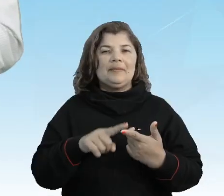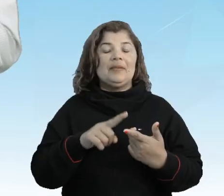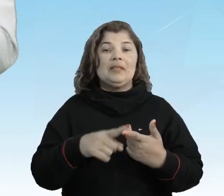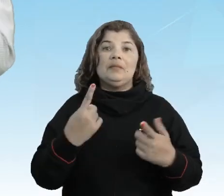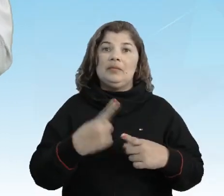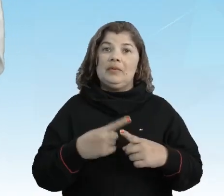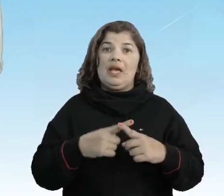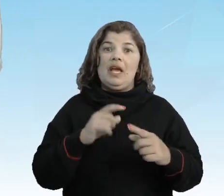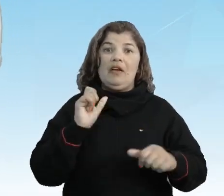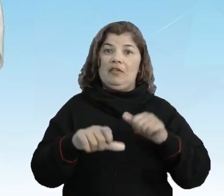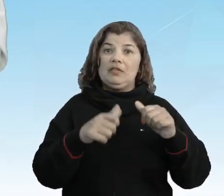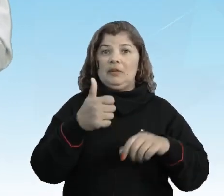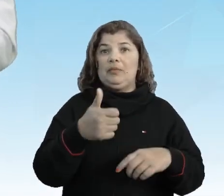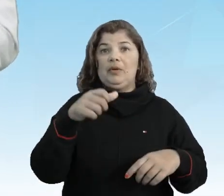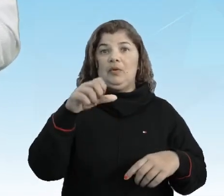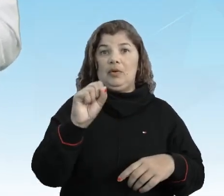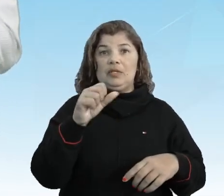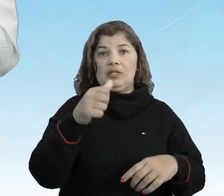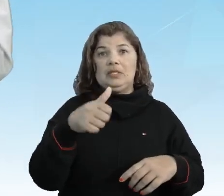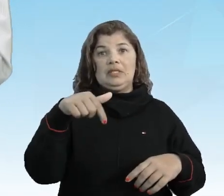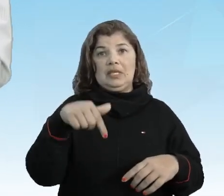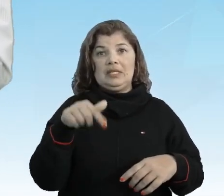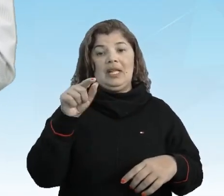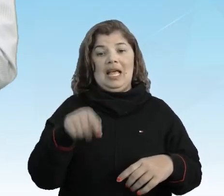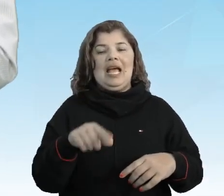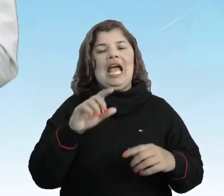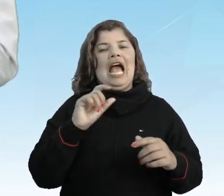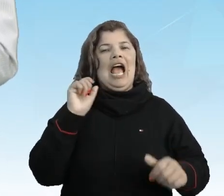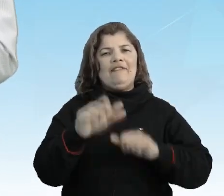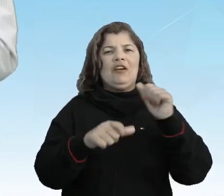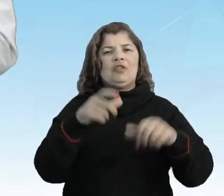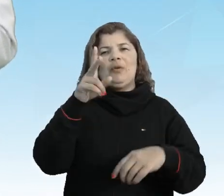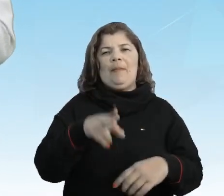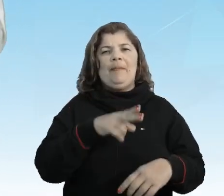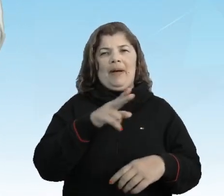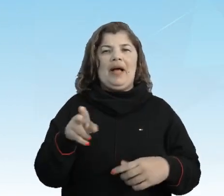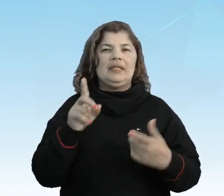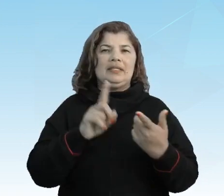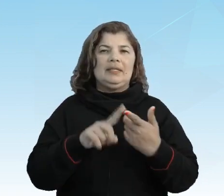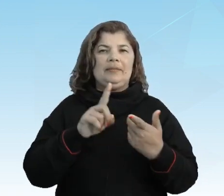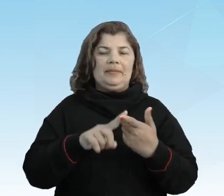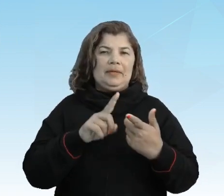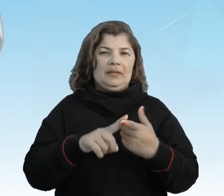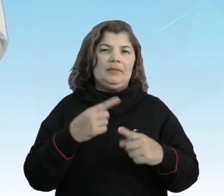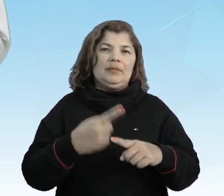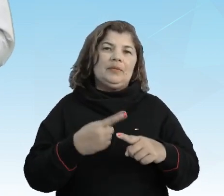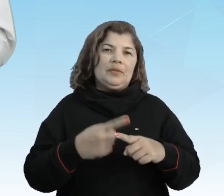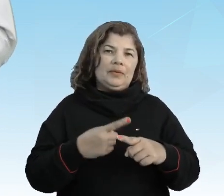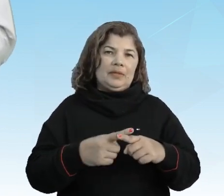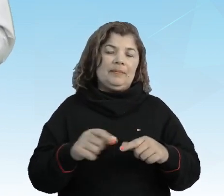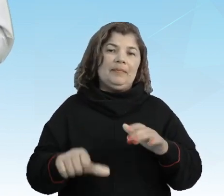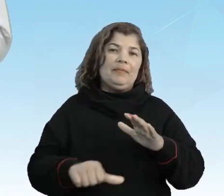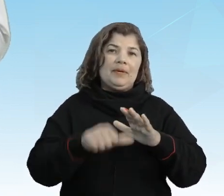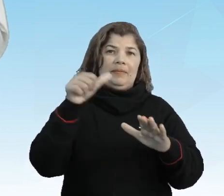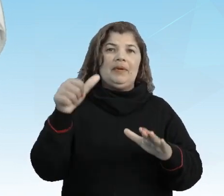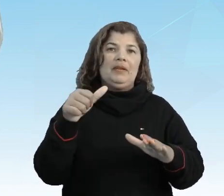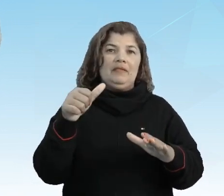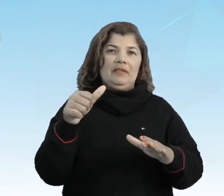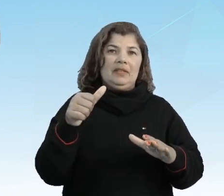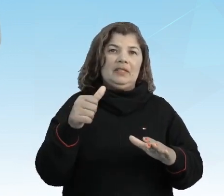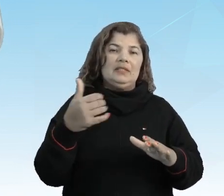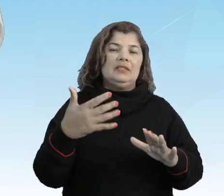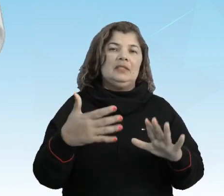de 1817 também é conhecida como a Revolução dos Padres. Né? Veja o que acontece. É a primeira vez na